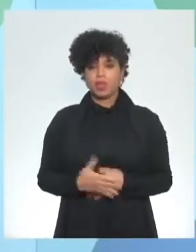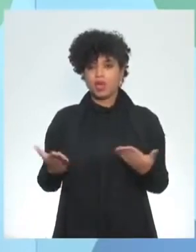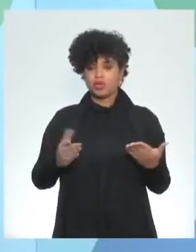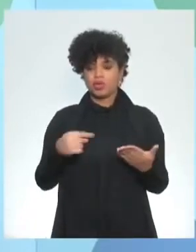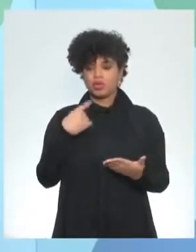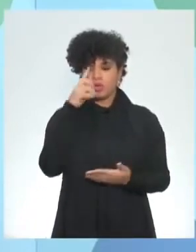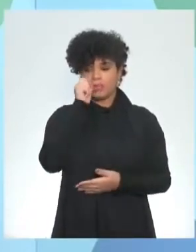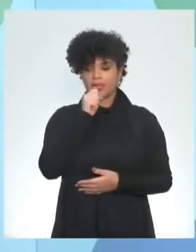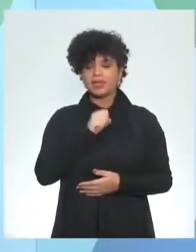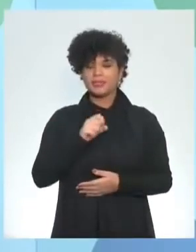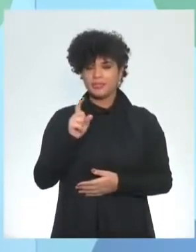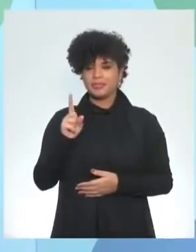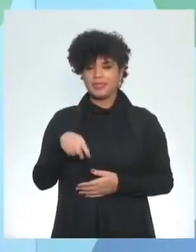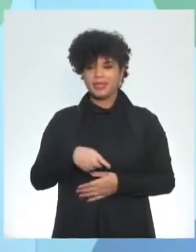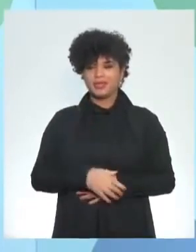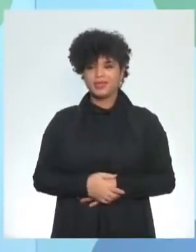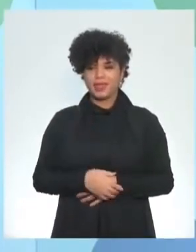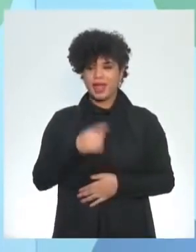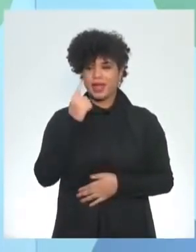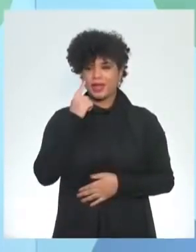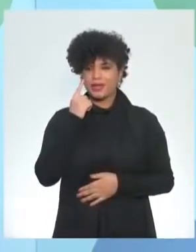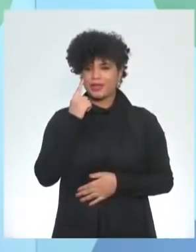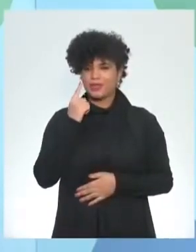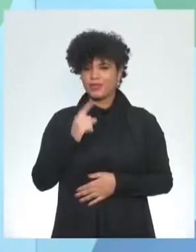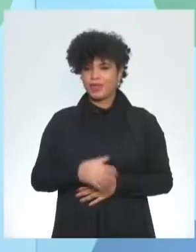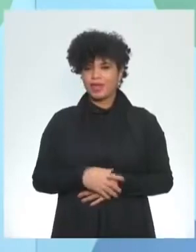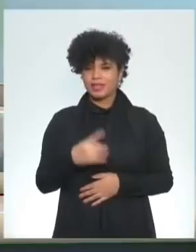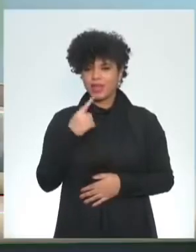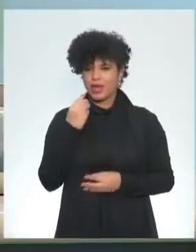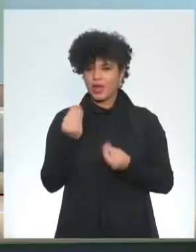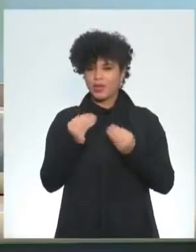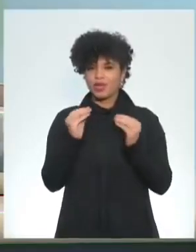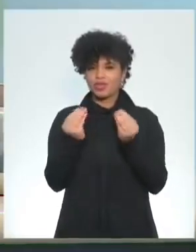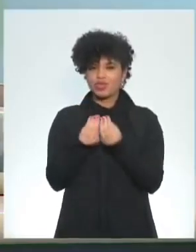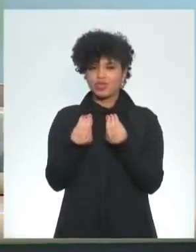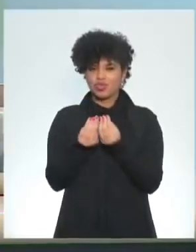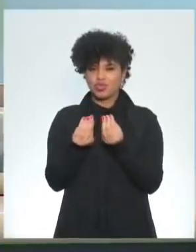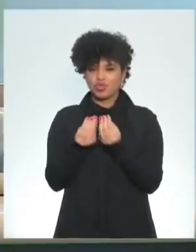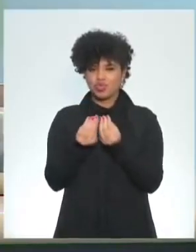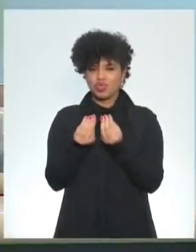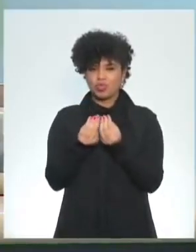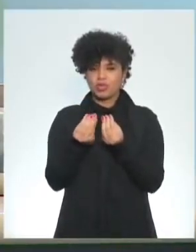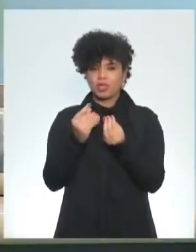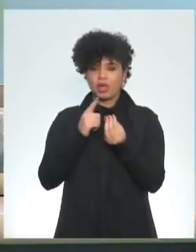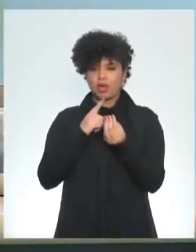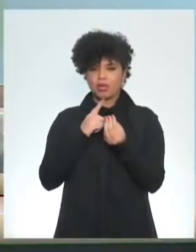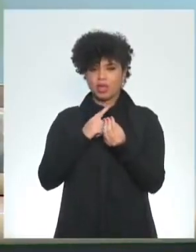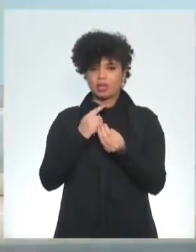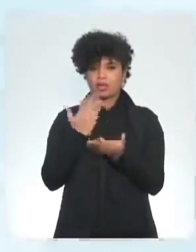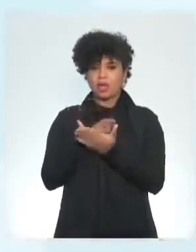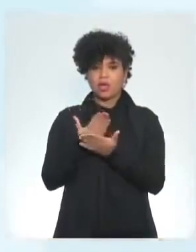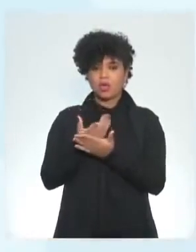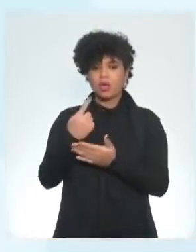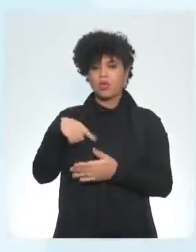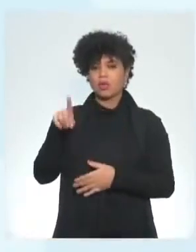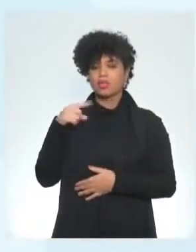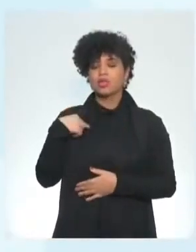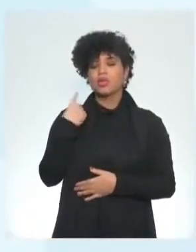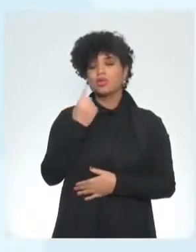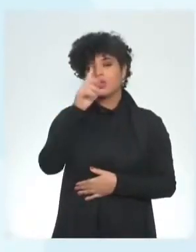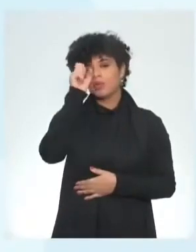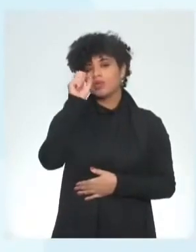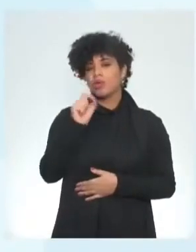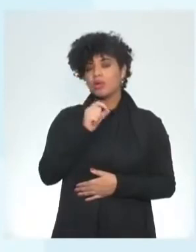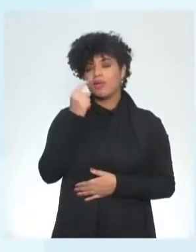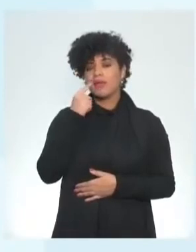estudar titulação. Vamos levar o título para as substâncias. Nas aulas anteriores, o que a gente já estudou, né? Tratamento